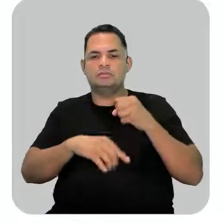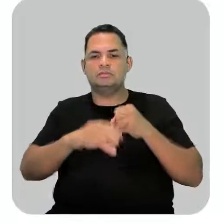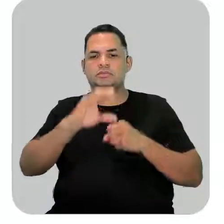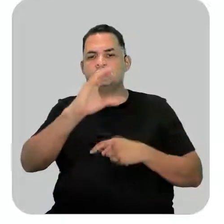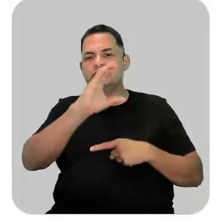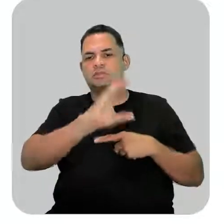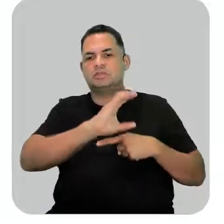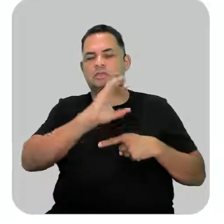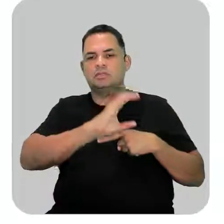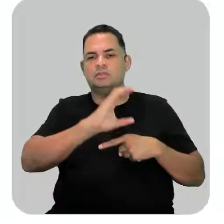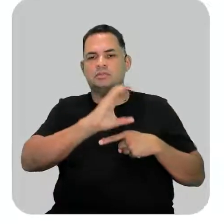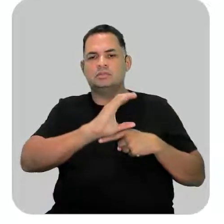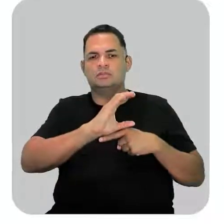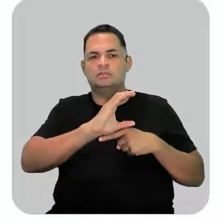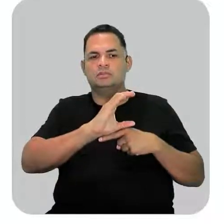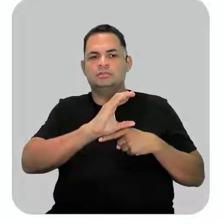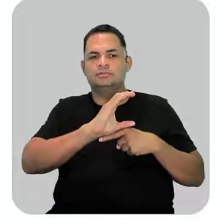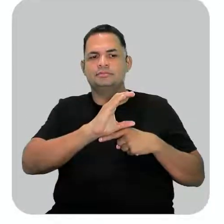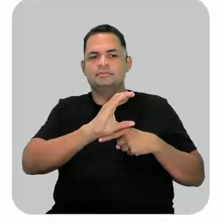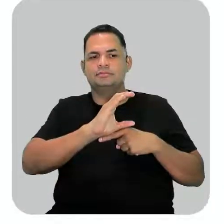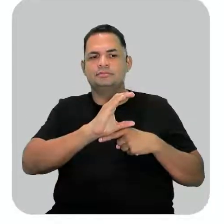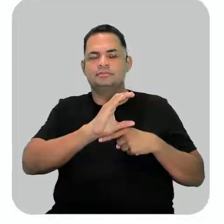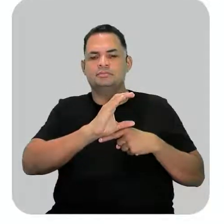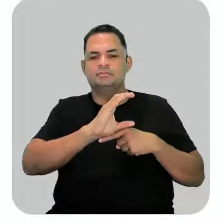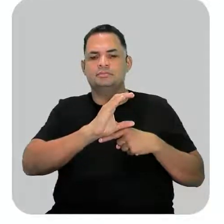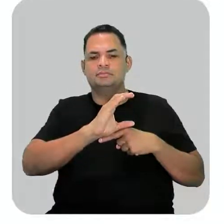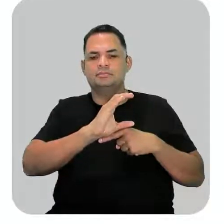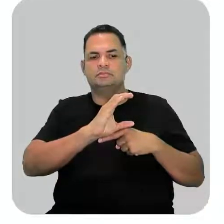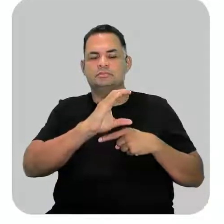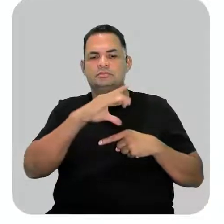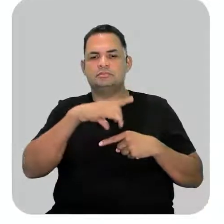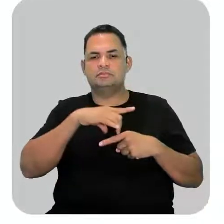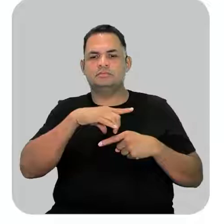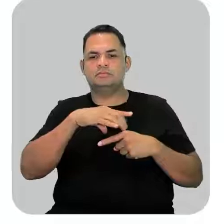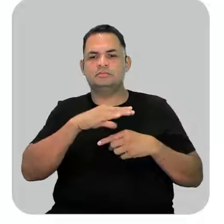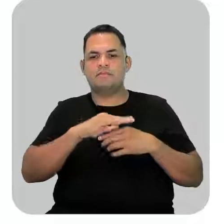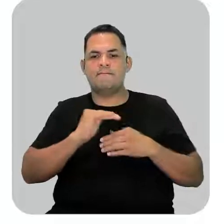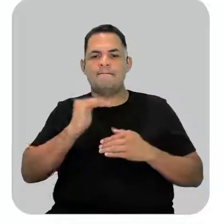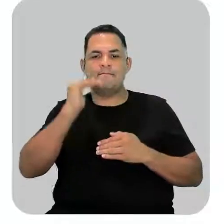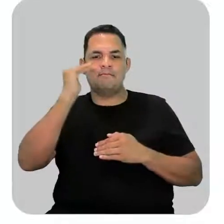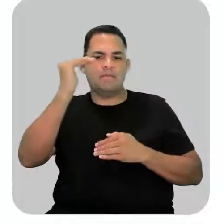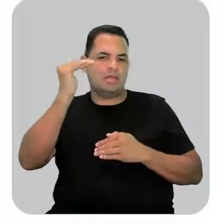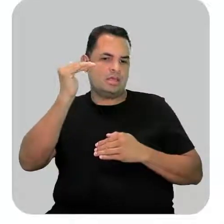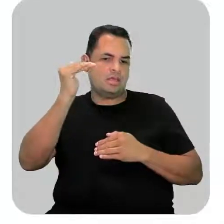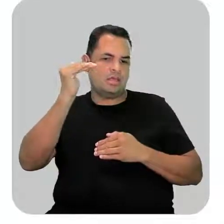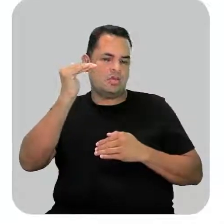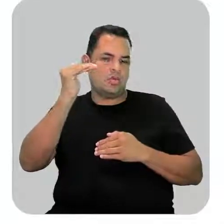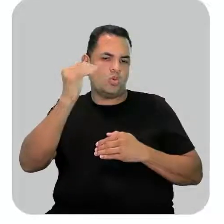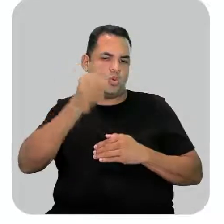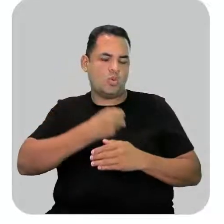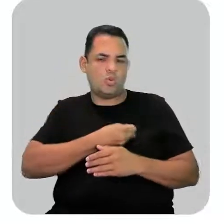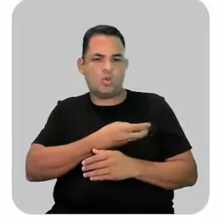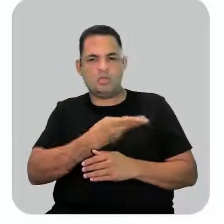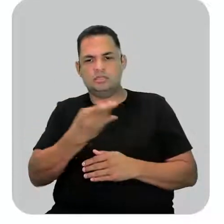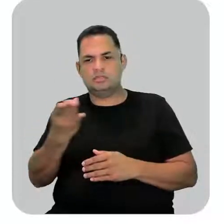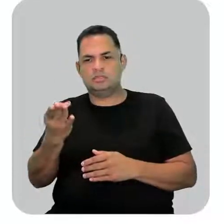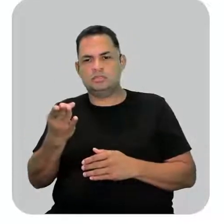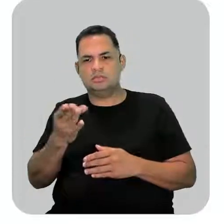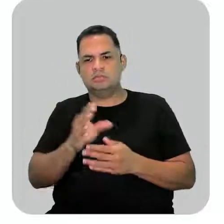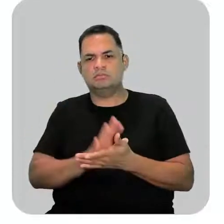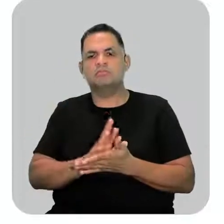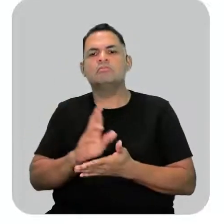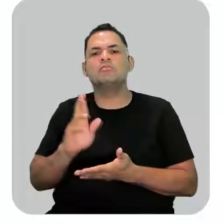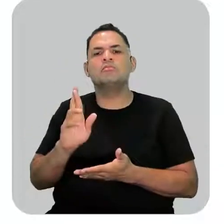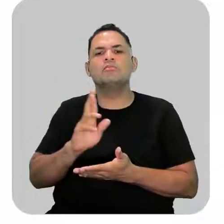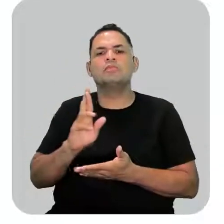teria só 7. Então, aqui eu tenho a maior quantidade indo nesse sentido. Quem